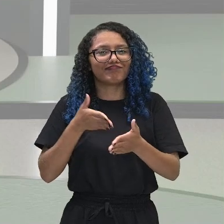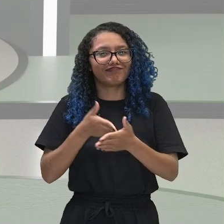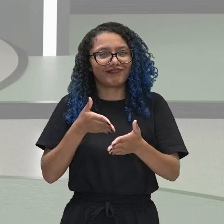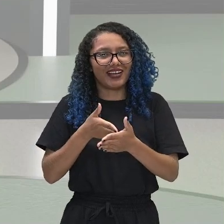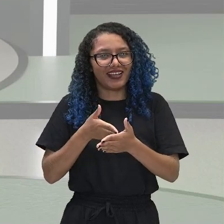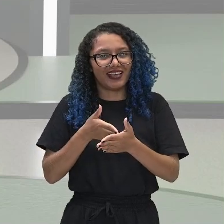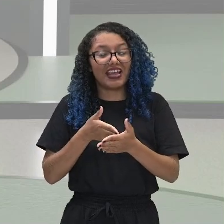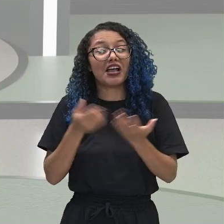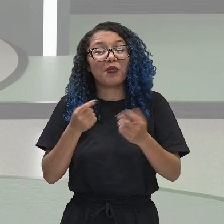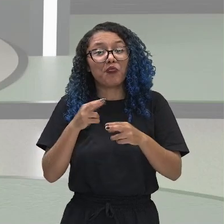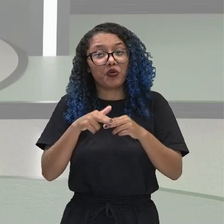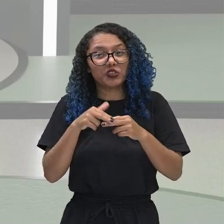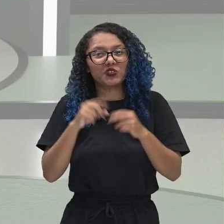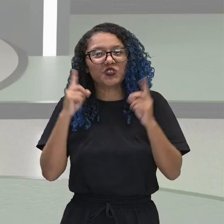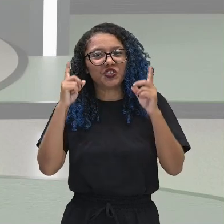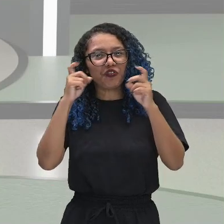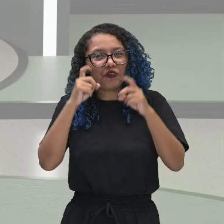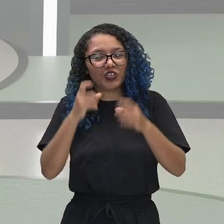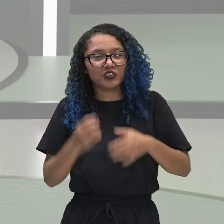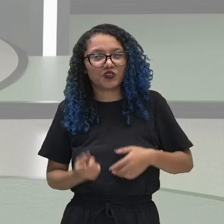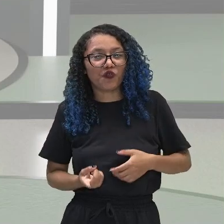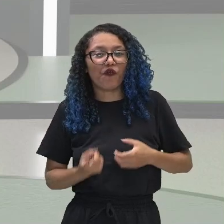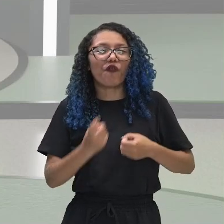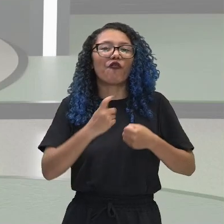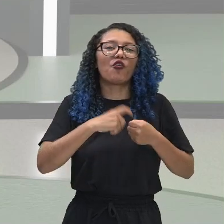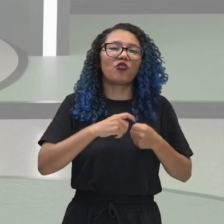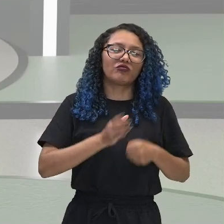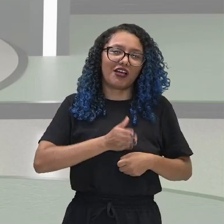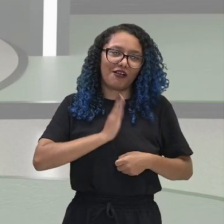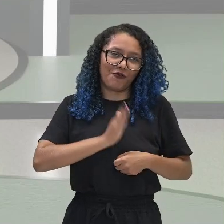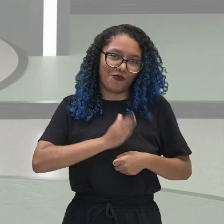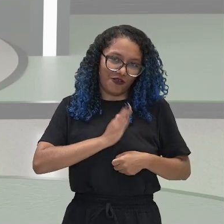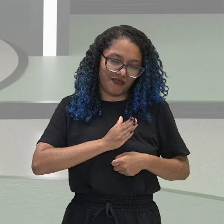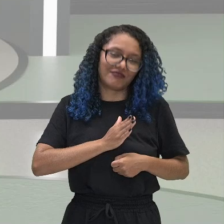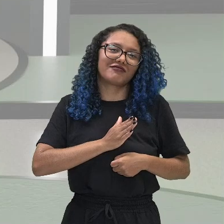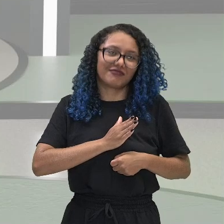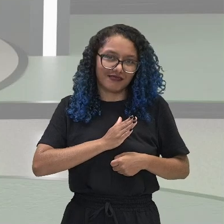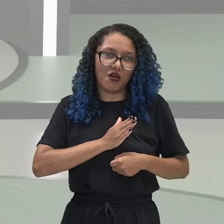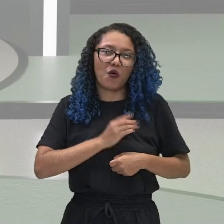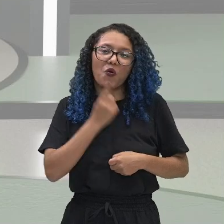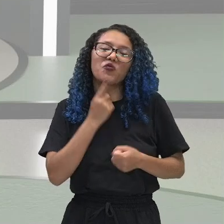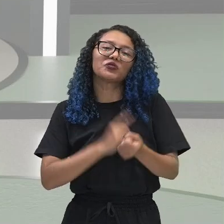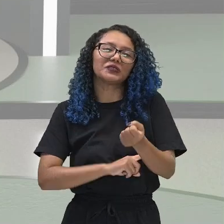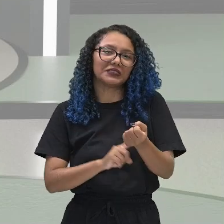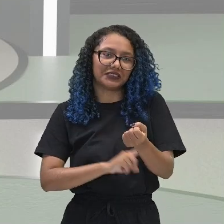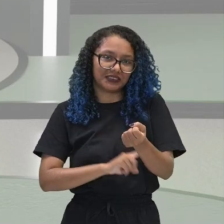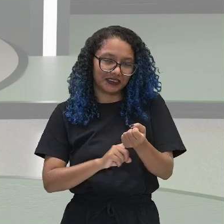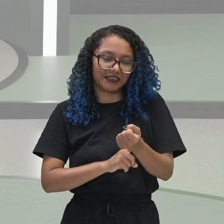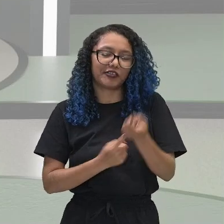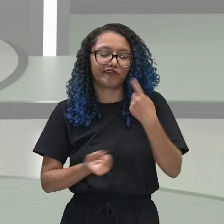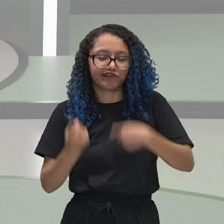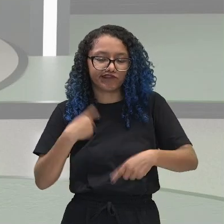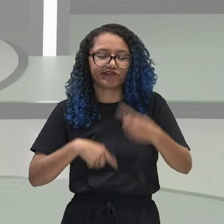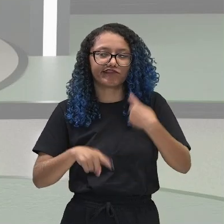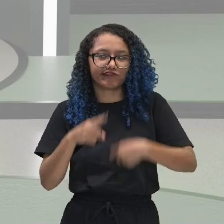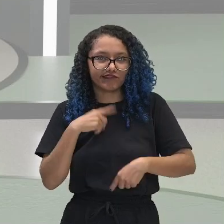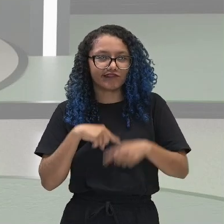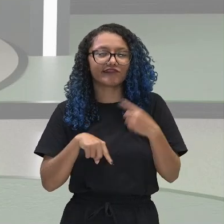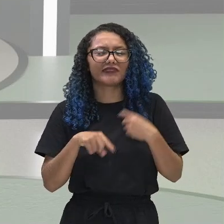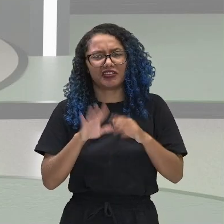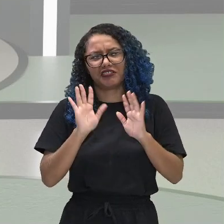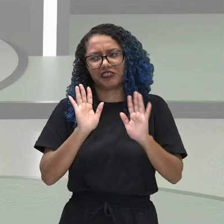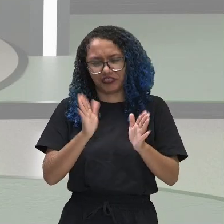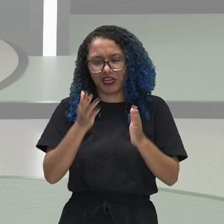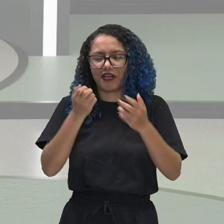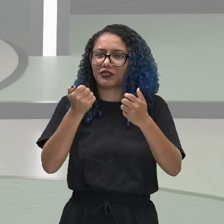impedir que ele volte ao coração para ir para o pulmão, para depois fazer todo o metabolismo que a gente já conheceu